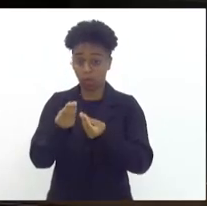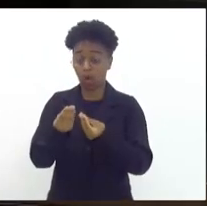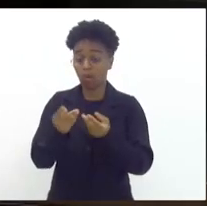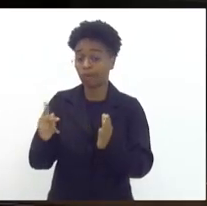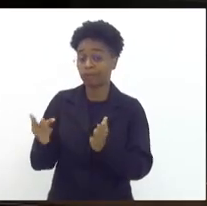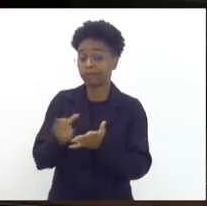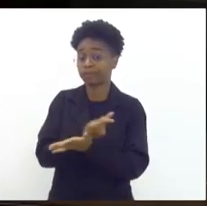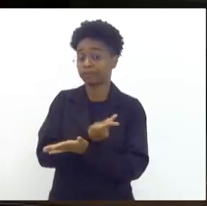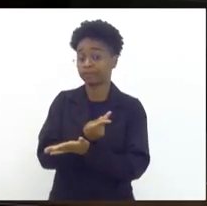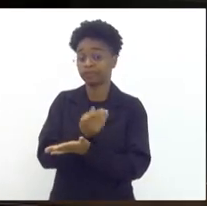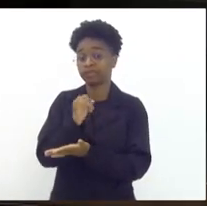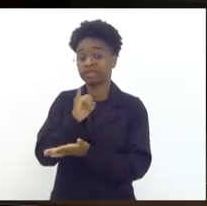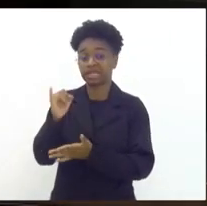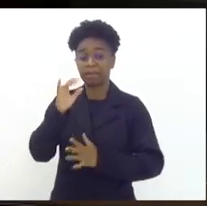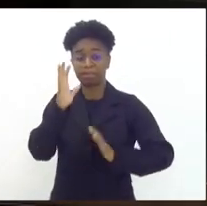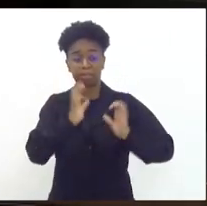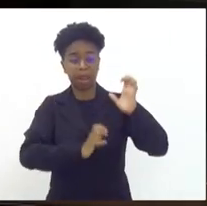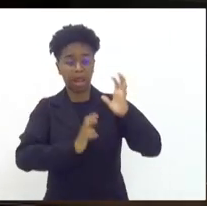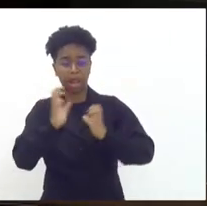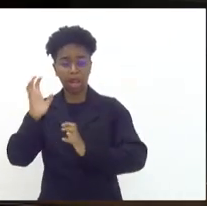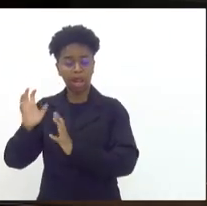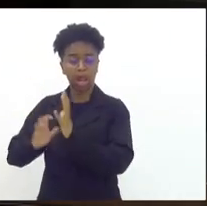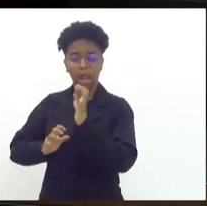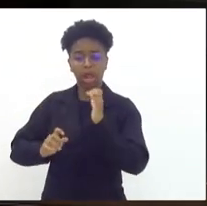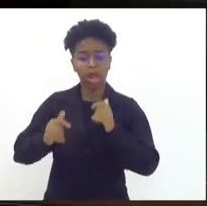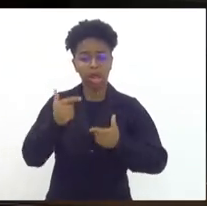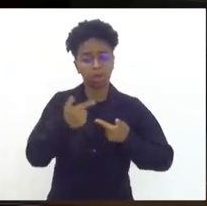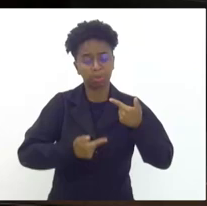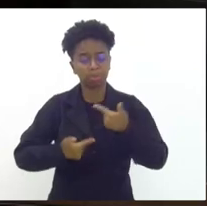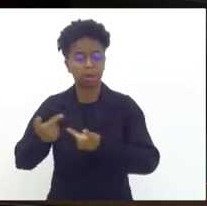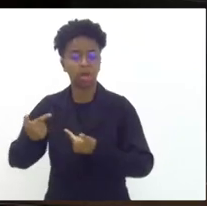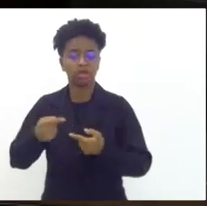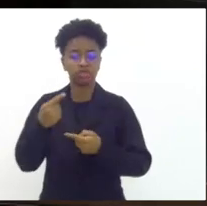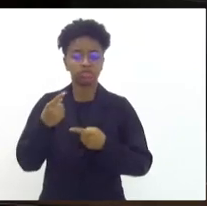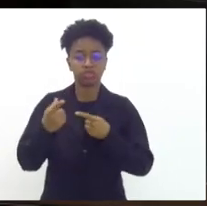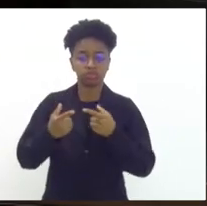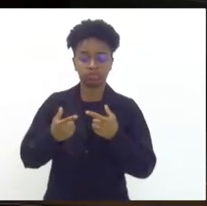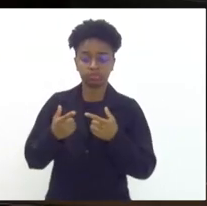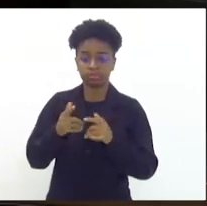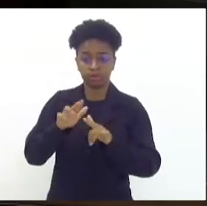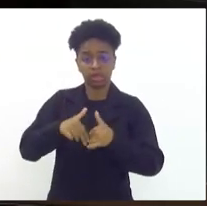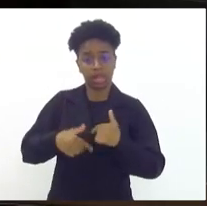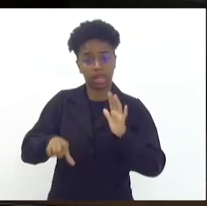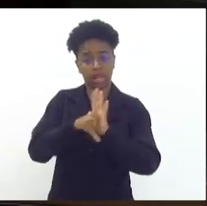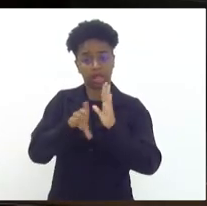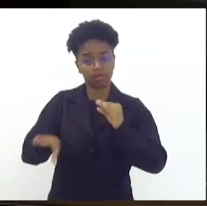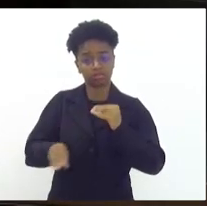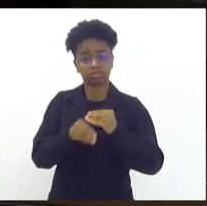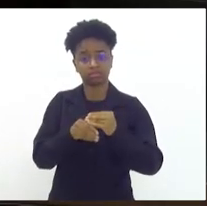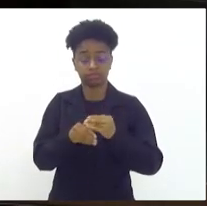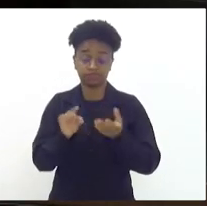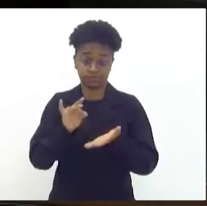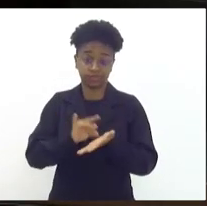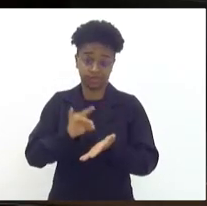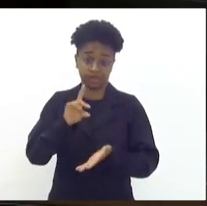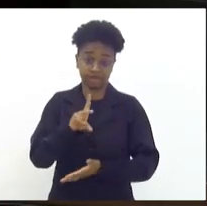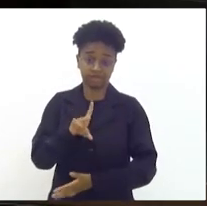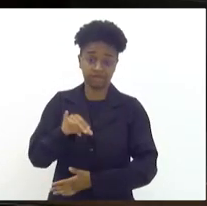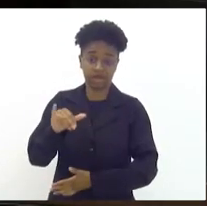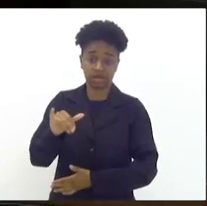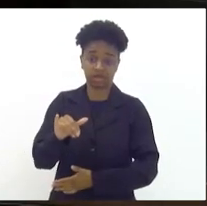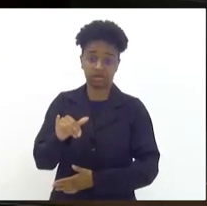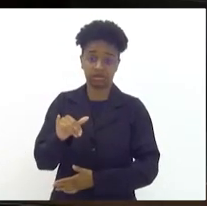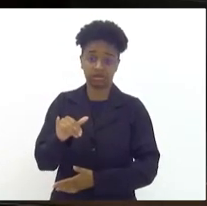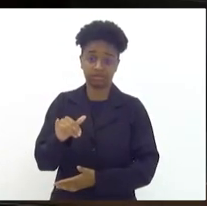acontecer nessas batalhas que vão ser travadas nessas leis complementares que na verdade ela sim é que vão ser o Locus